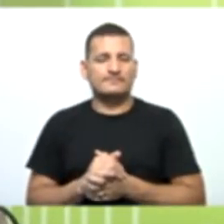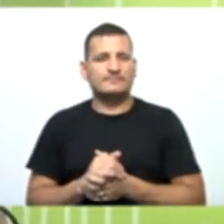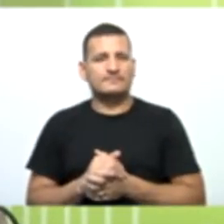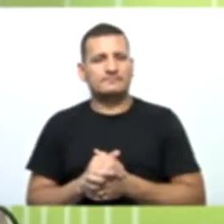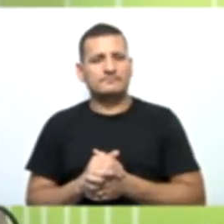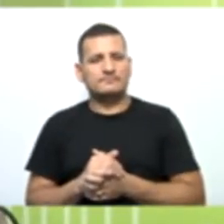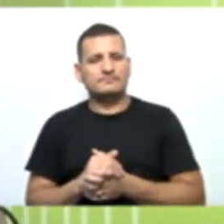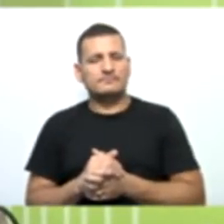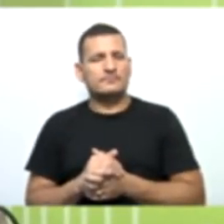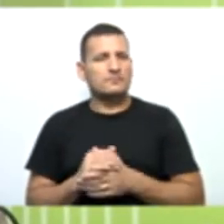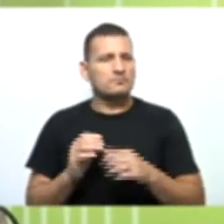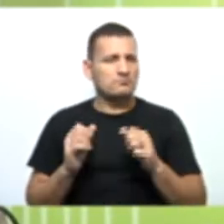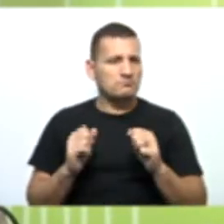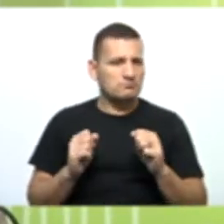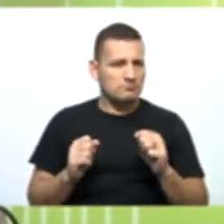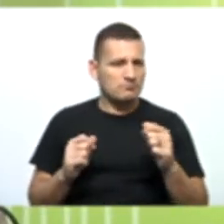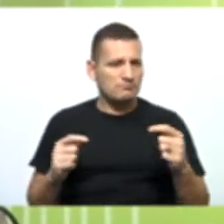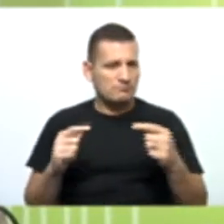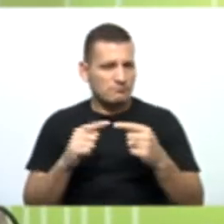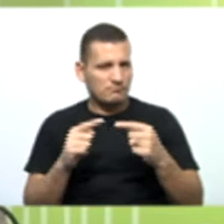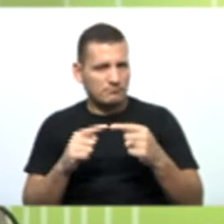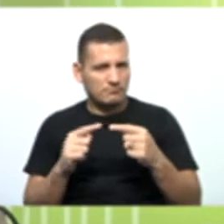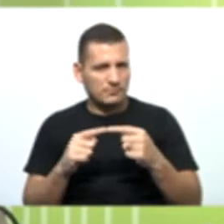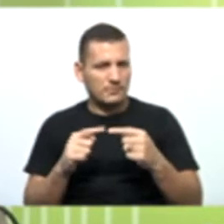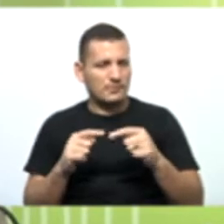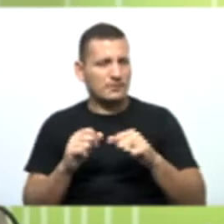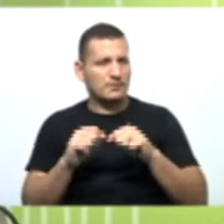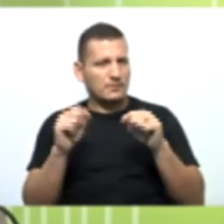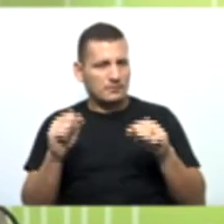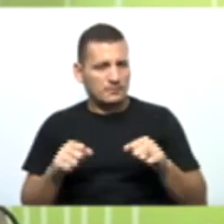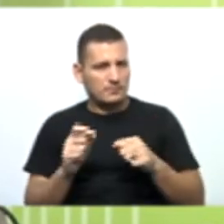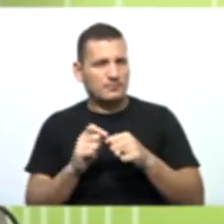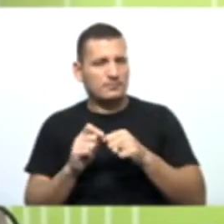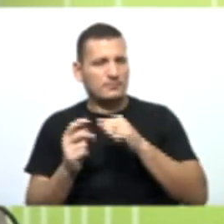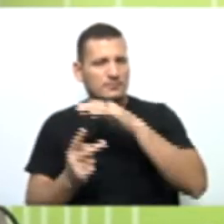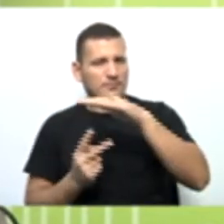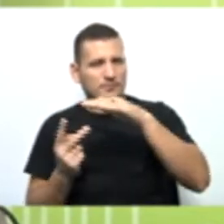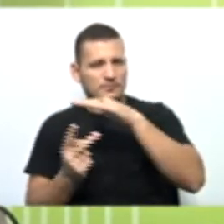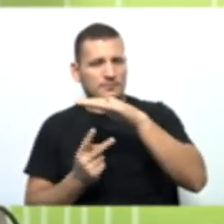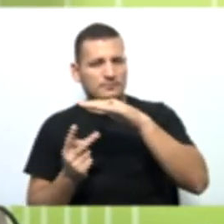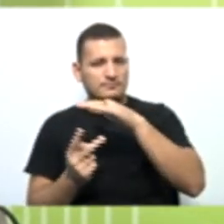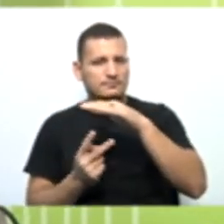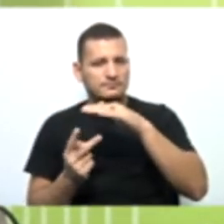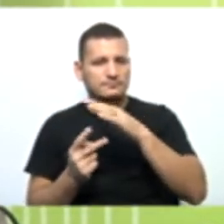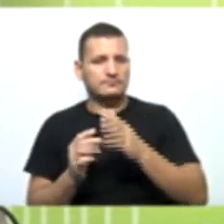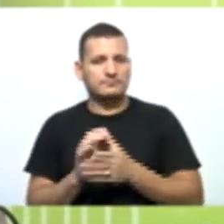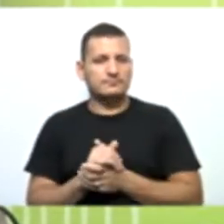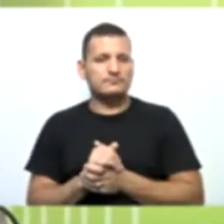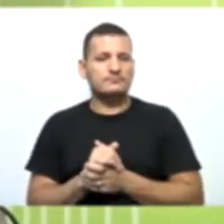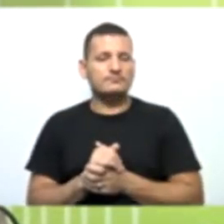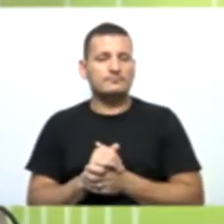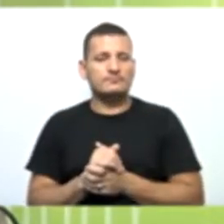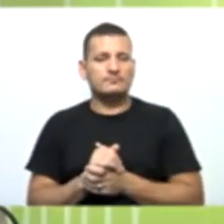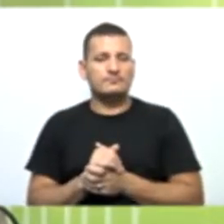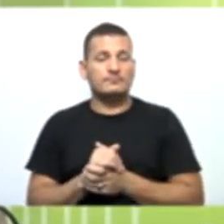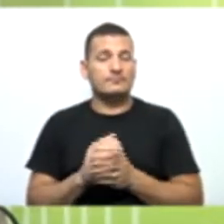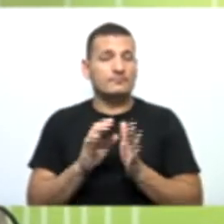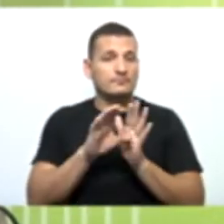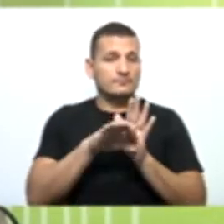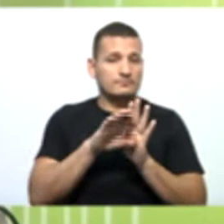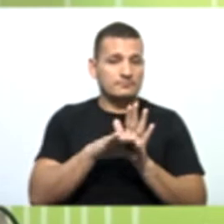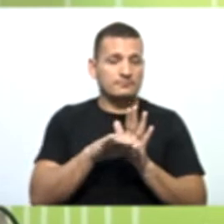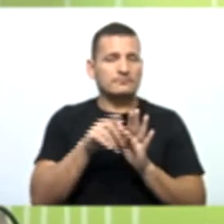considerado, posso relacionar essa vitamina com o sistema? Vamos retornar ao conceito. Para